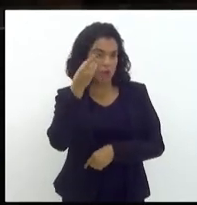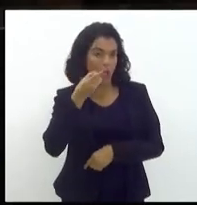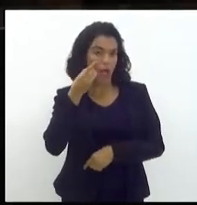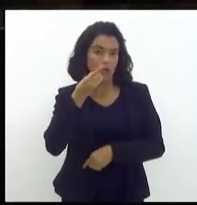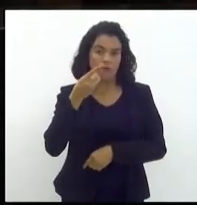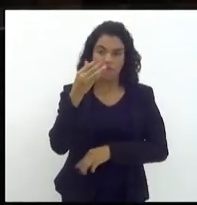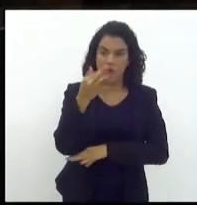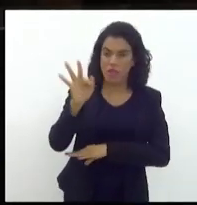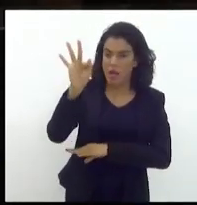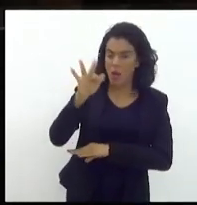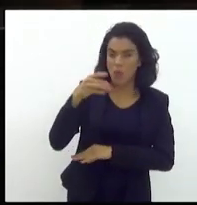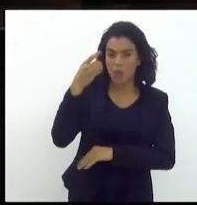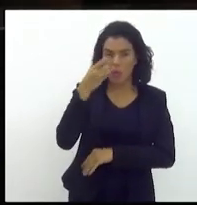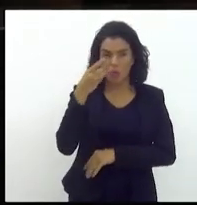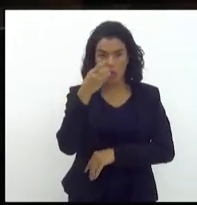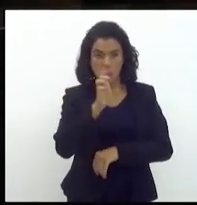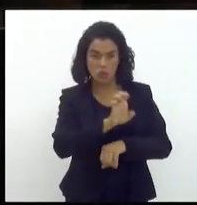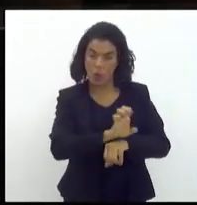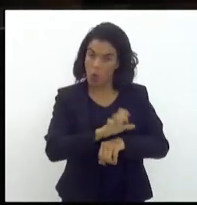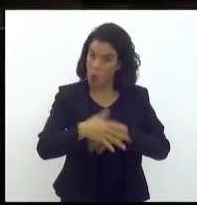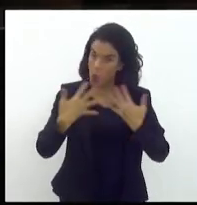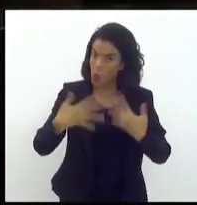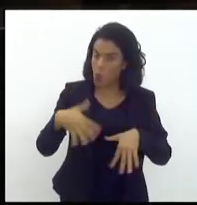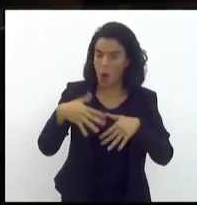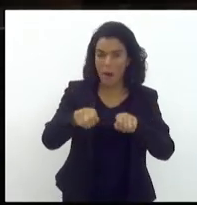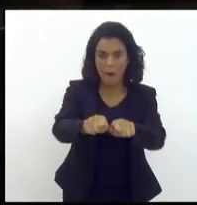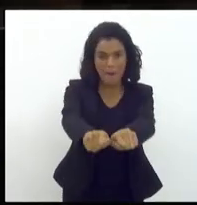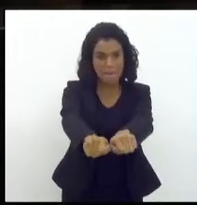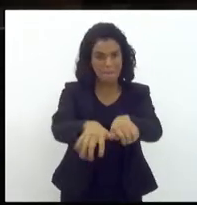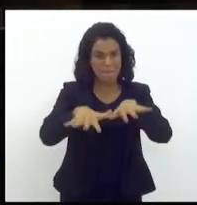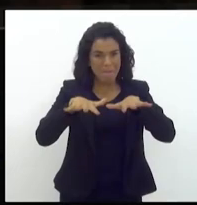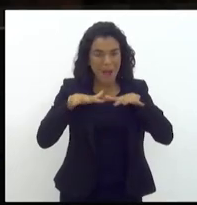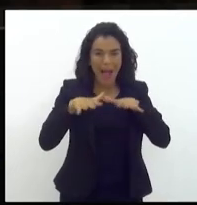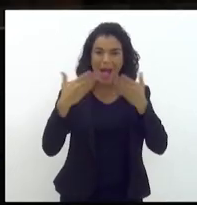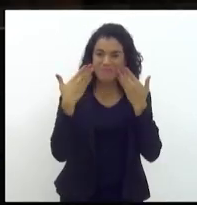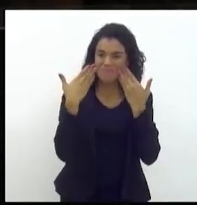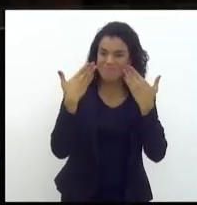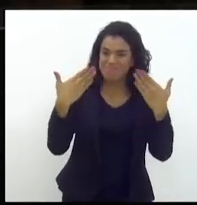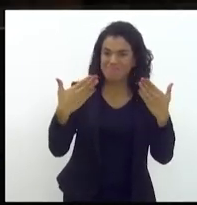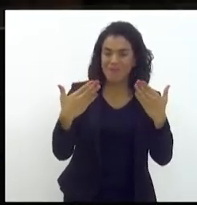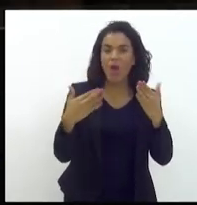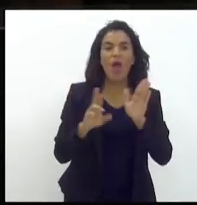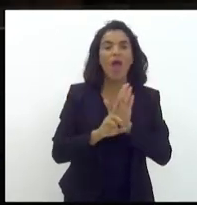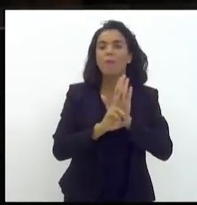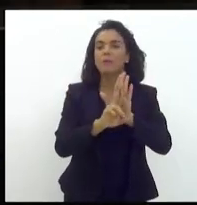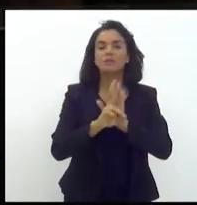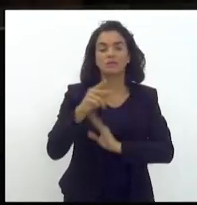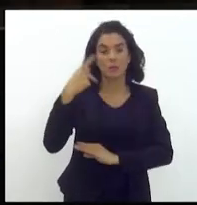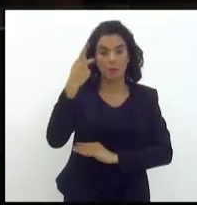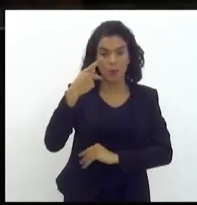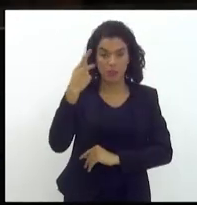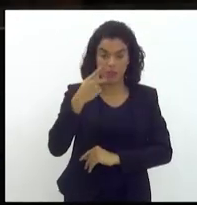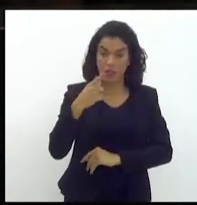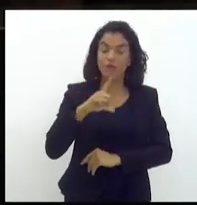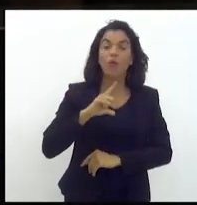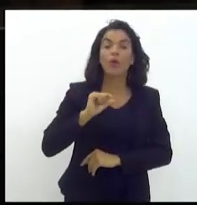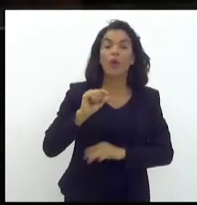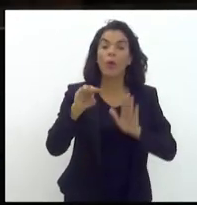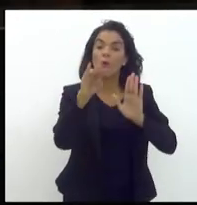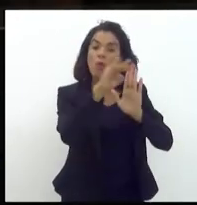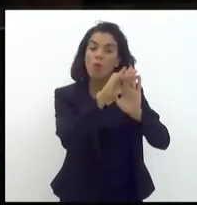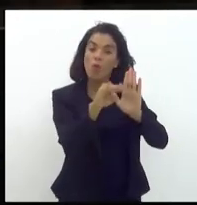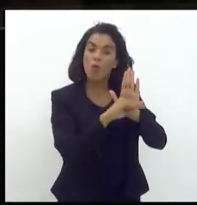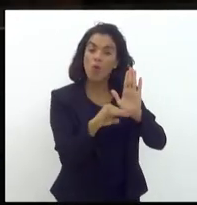federais um evento de grande representação política onde foi lançado um programa para o Brasil